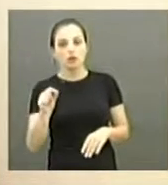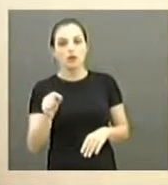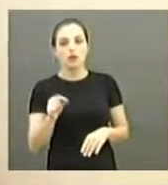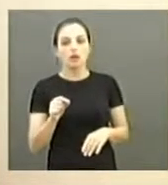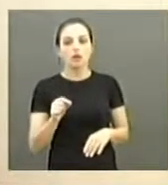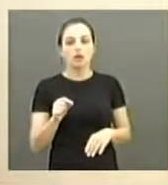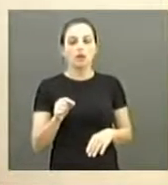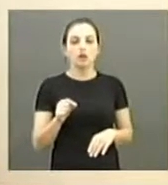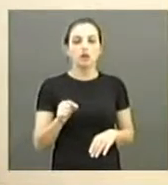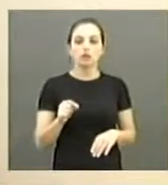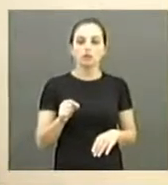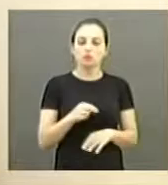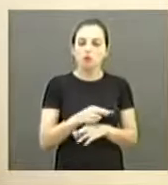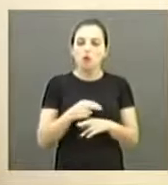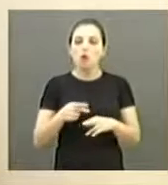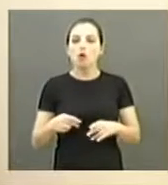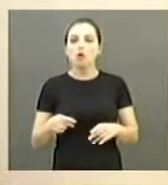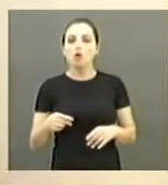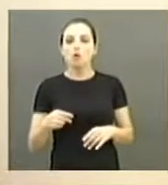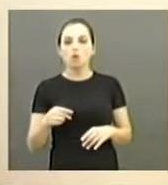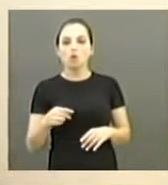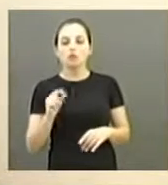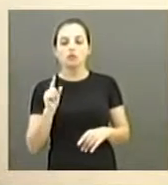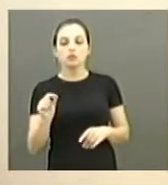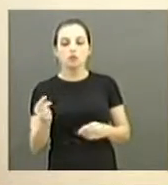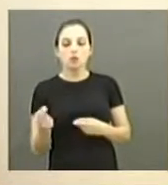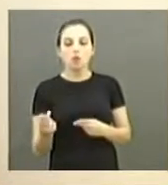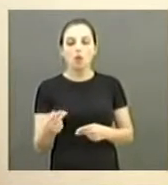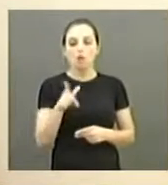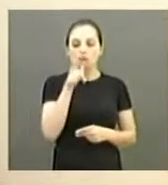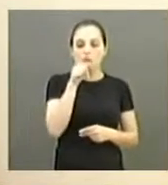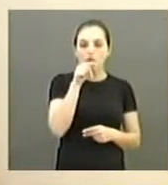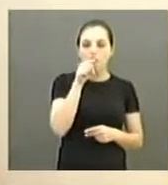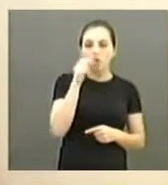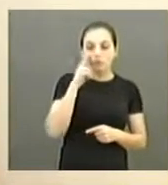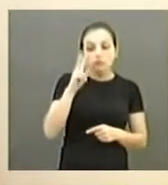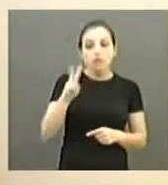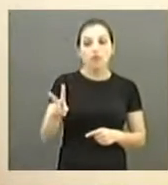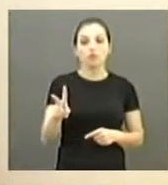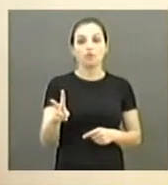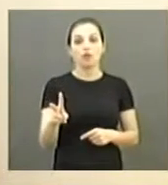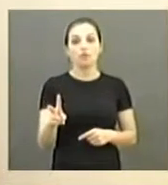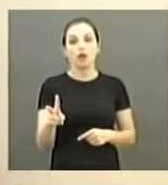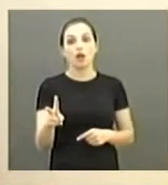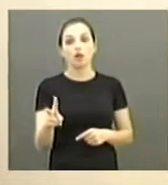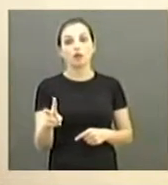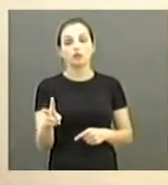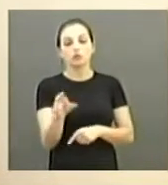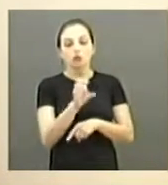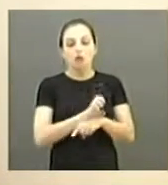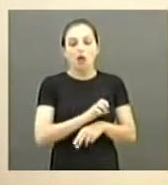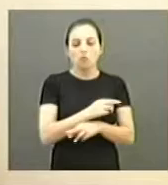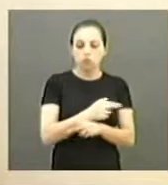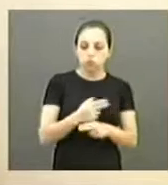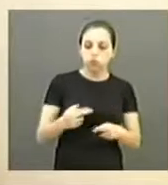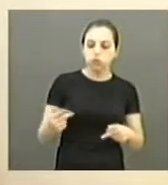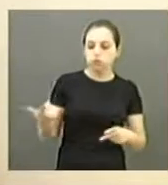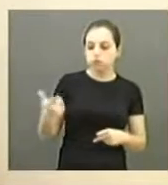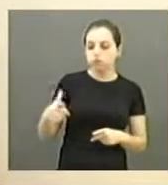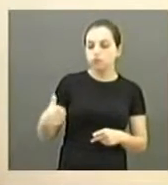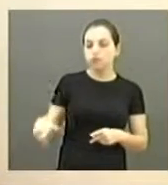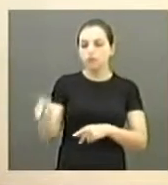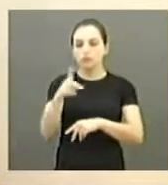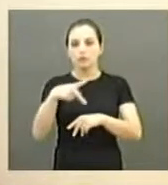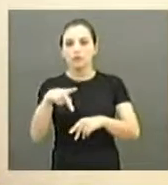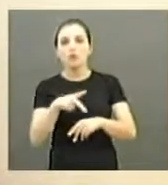consequências sérias, como é o caso da água, que nós estamos vendo já no nosso estado e já em várias áreas do nosso país